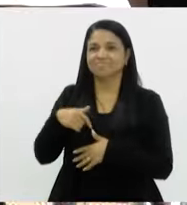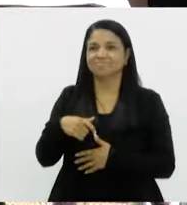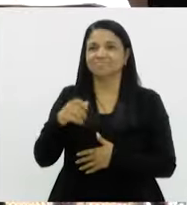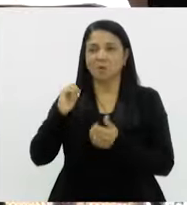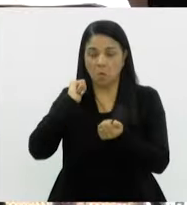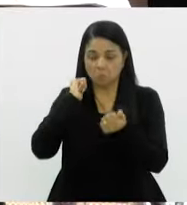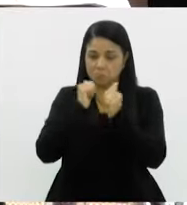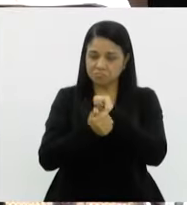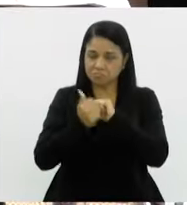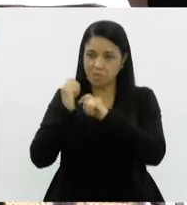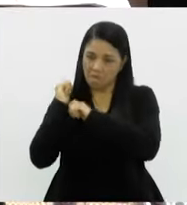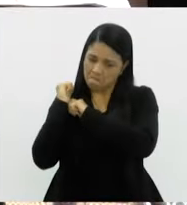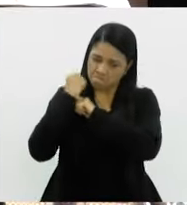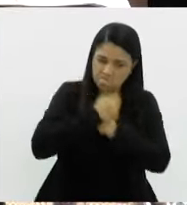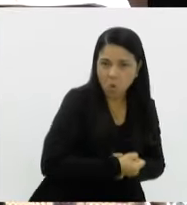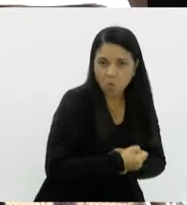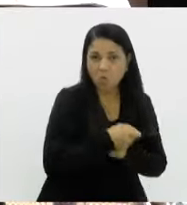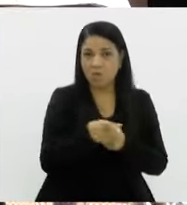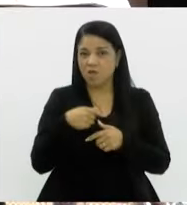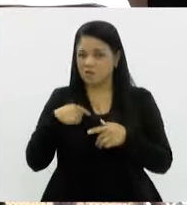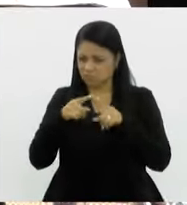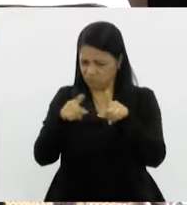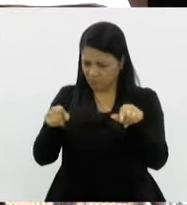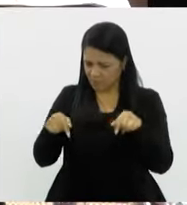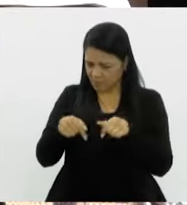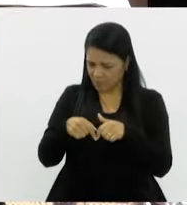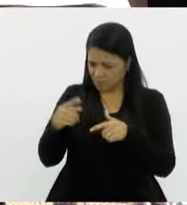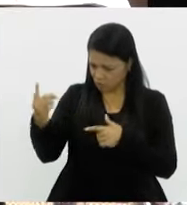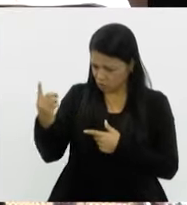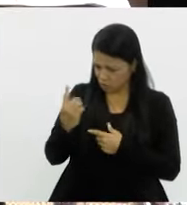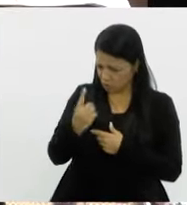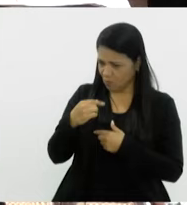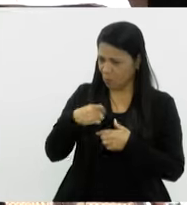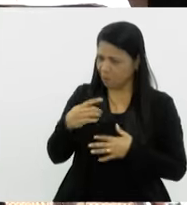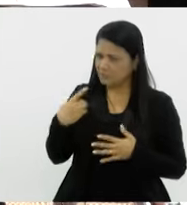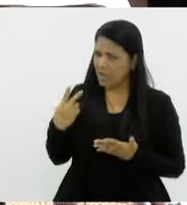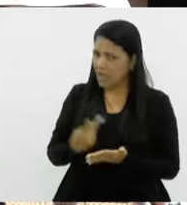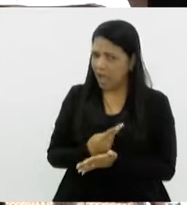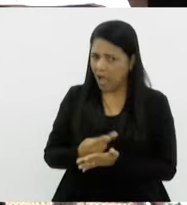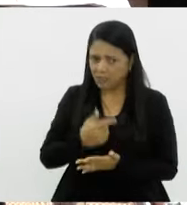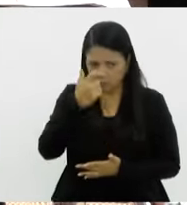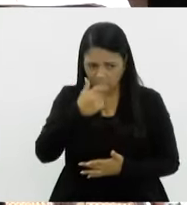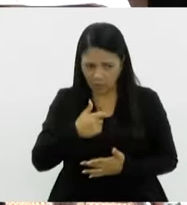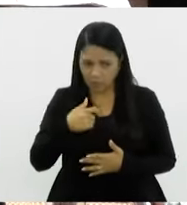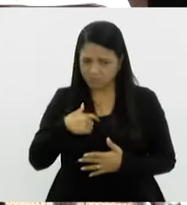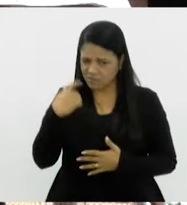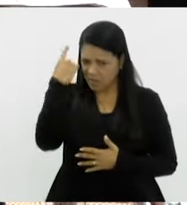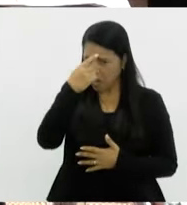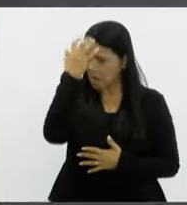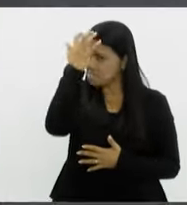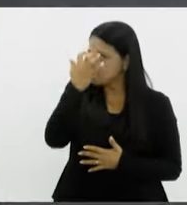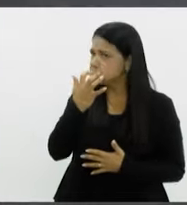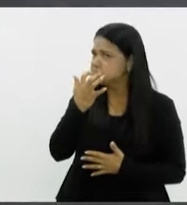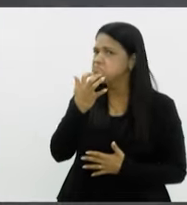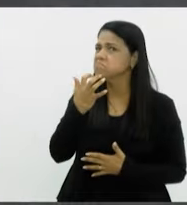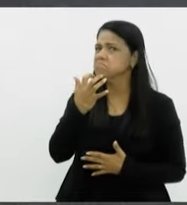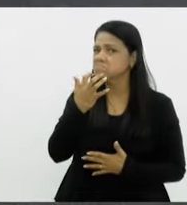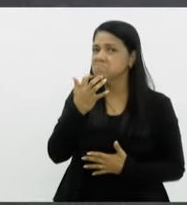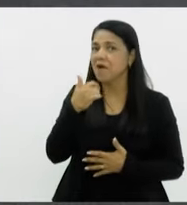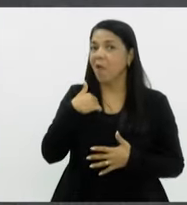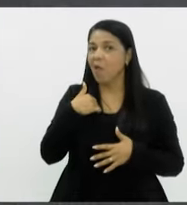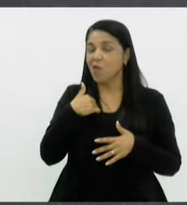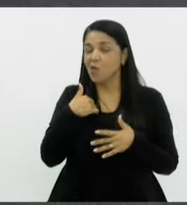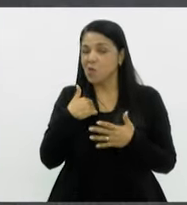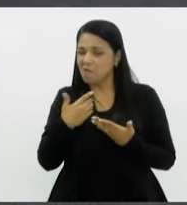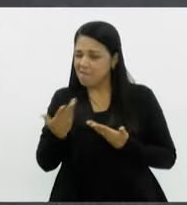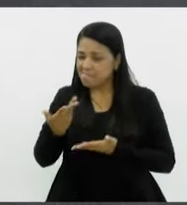E ele chegou lá no gabinete, Tia Ju, fiquei com medo, né? Eu falei, pô, será que eu fiz alguma coisa de errado? O cara tem a cara de bravo, Tia Ju, mas aqui já estou fazendo meu